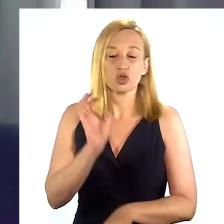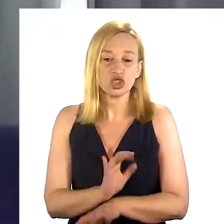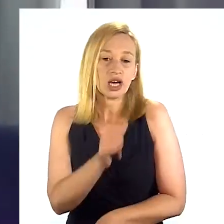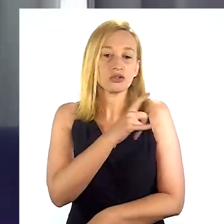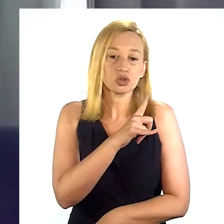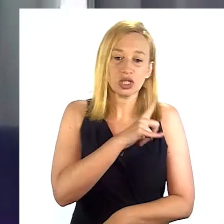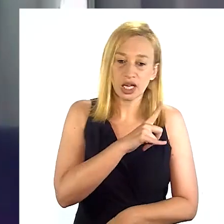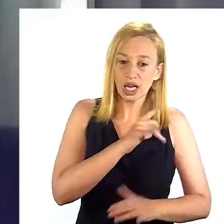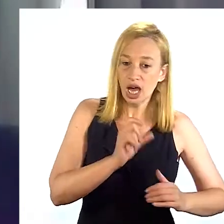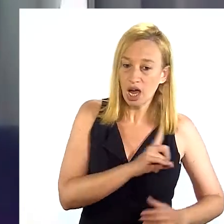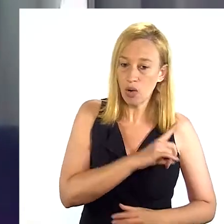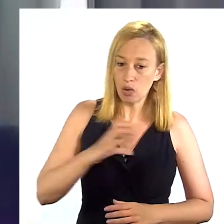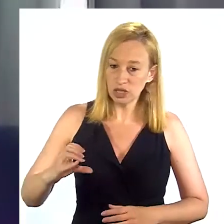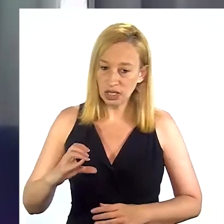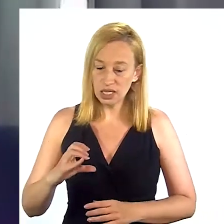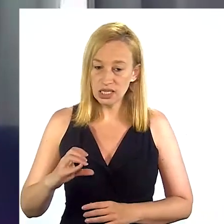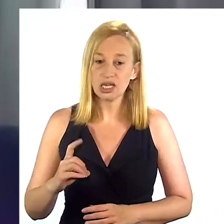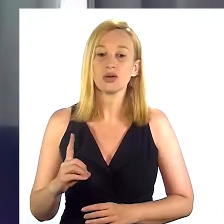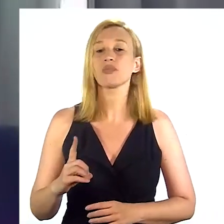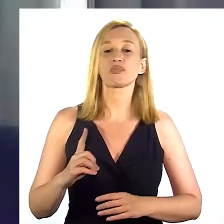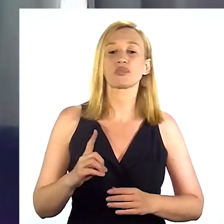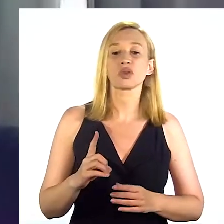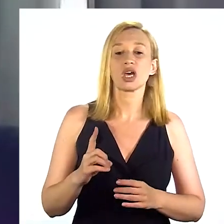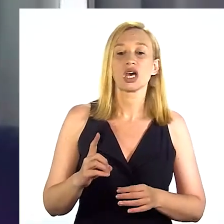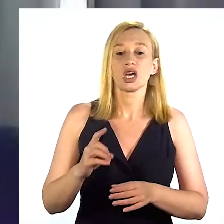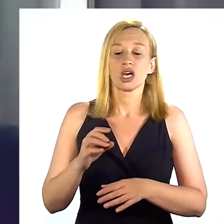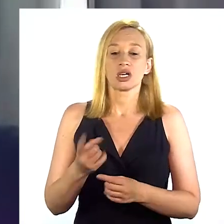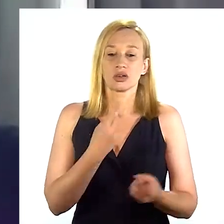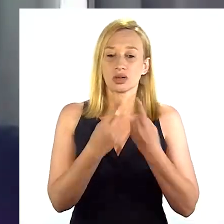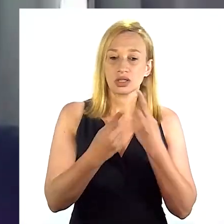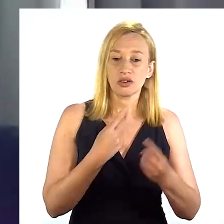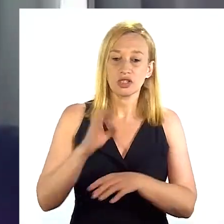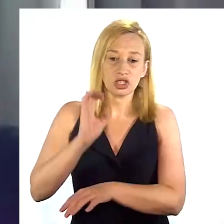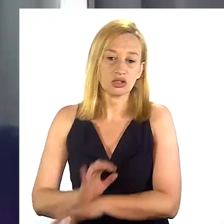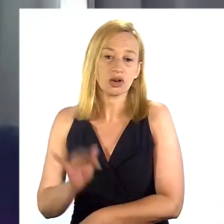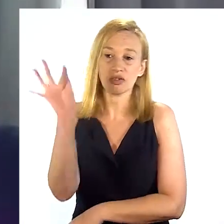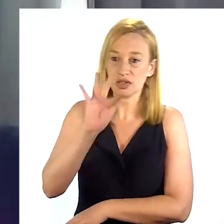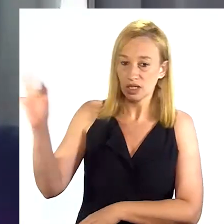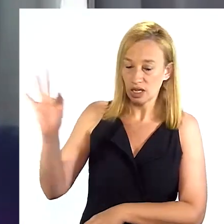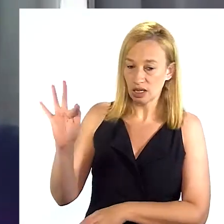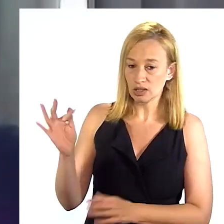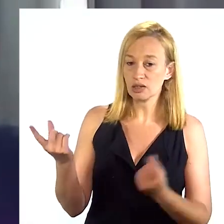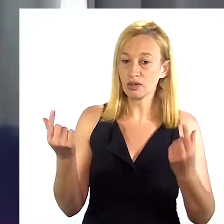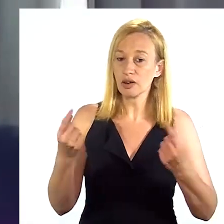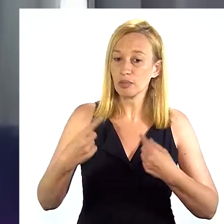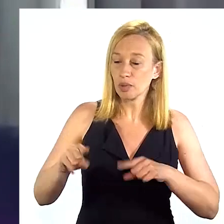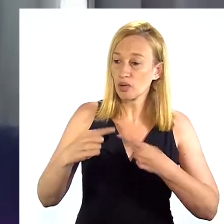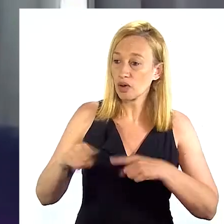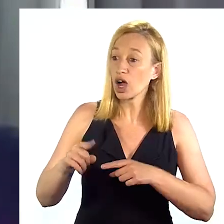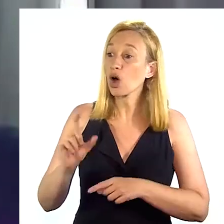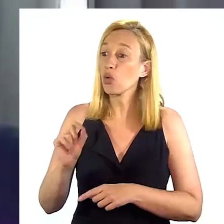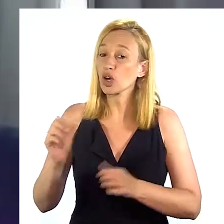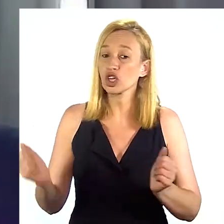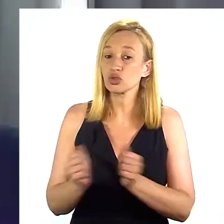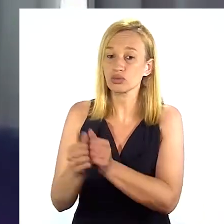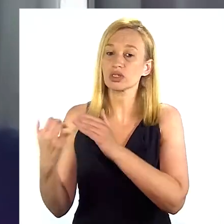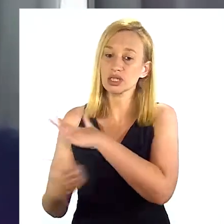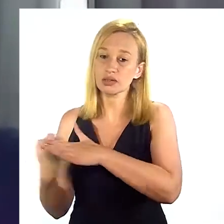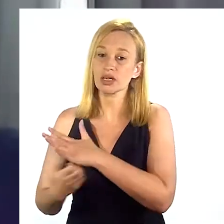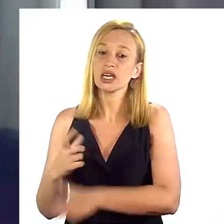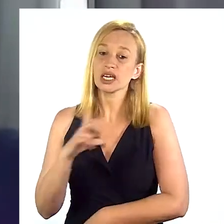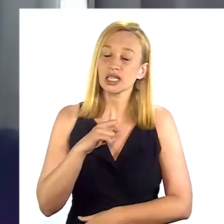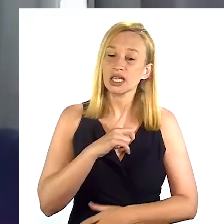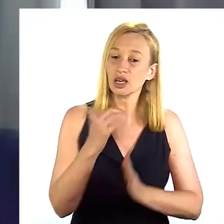a coordenação, obviamente, das rodovias estaduais, nas federais ele tem indução, e o que ele vai provocar? Junto às concessionárias, que